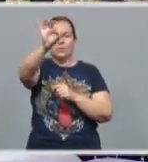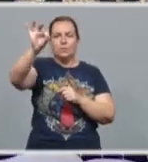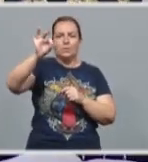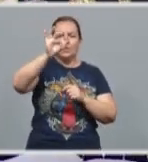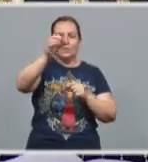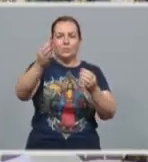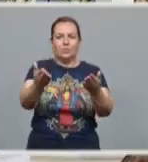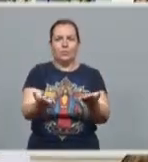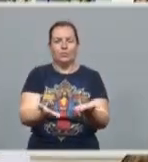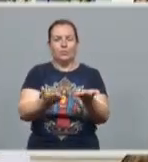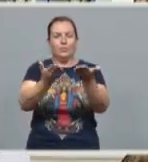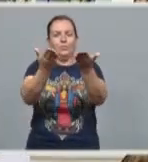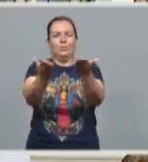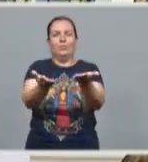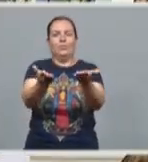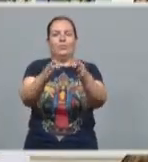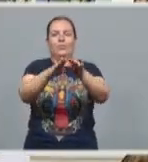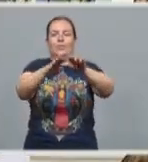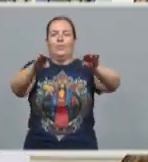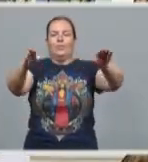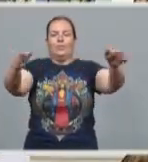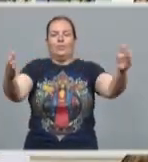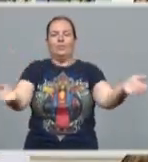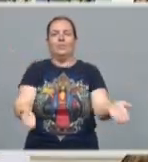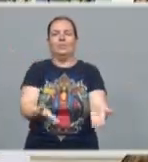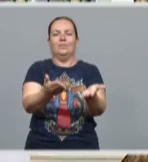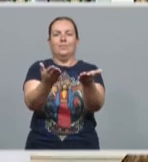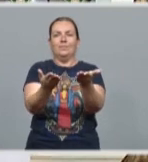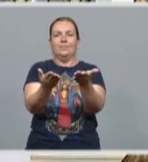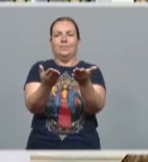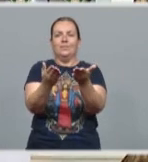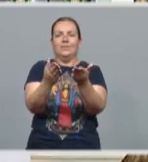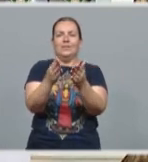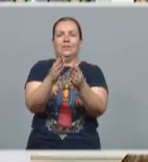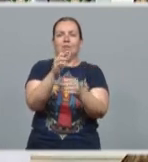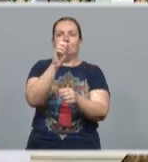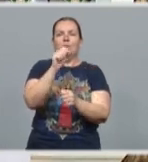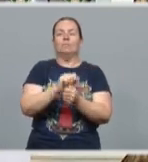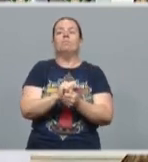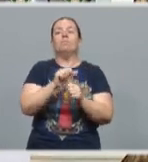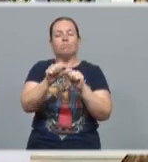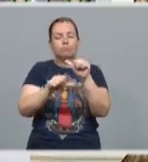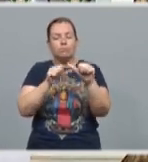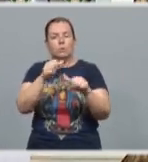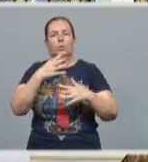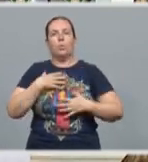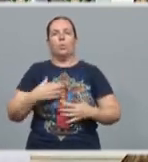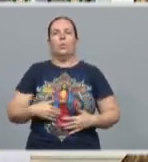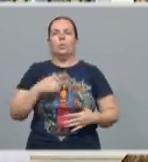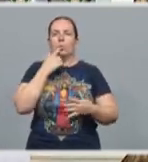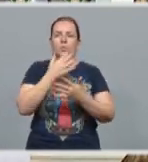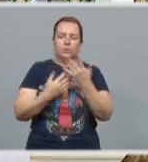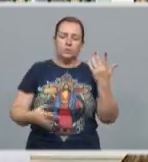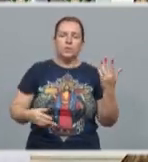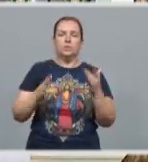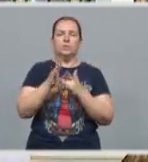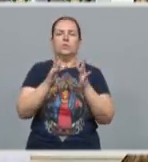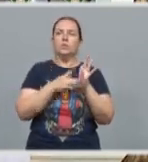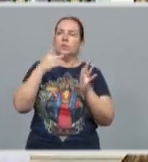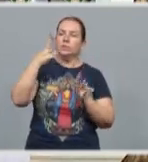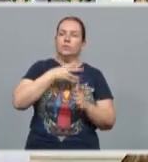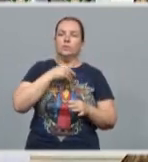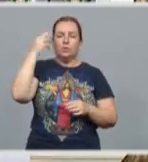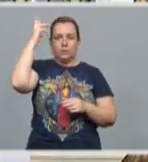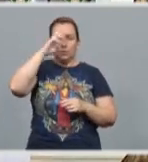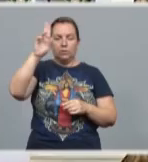as oferendas que vos apresentamos para serem consagradas, a fim de que se tornem o corpo, o sangue de Jesus Cristo, vosso Filho e